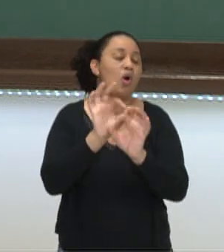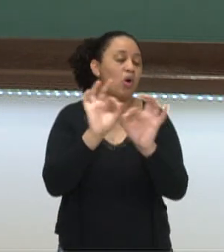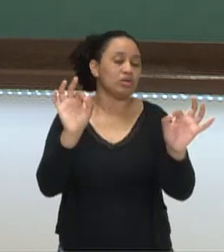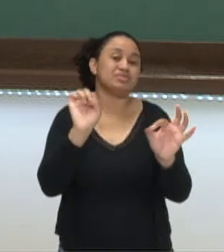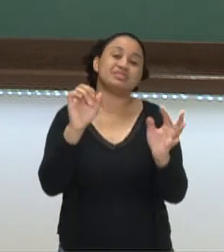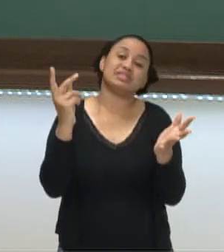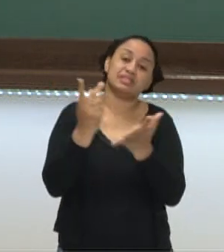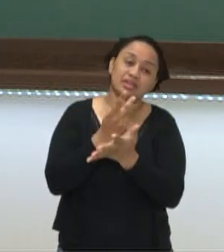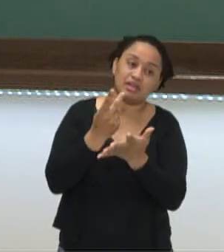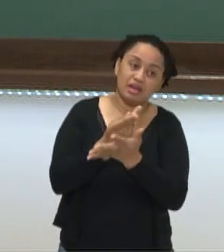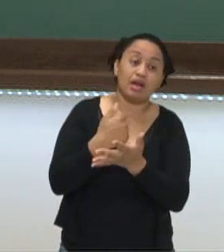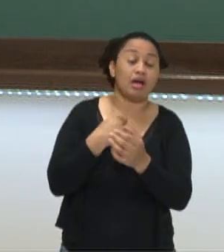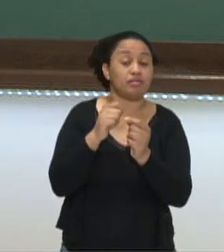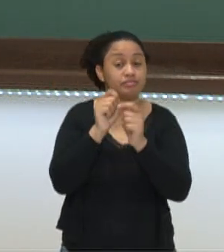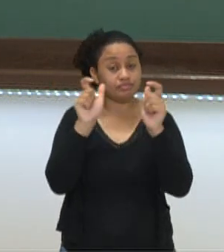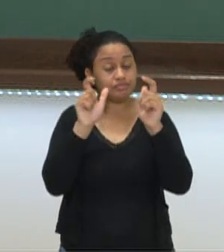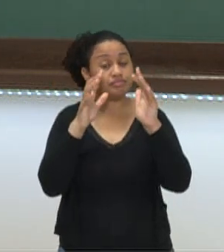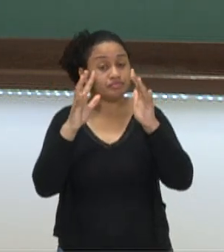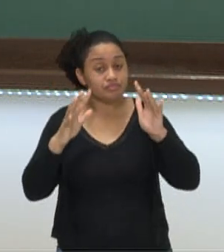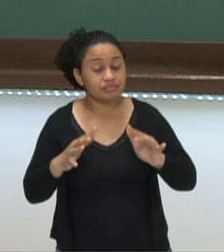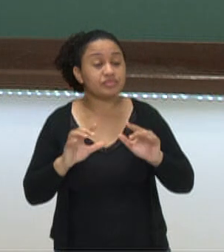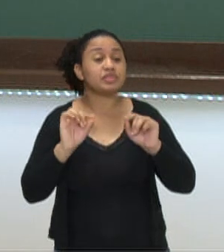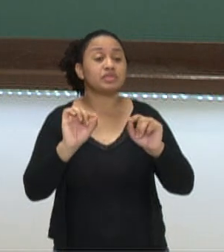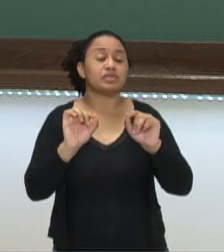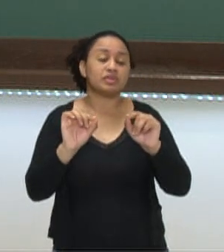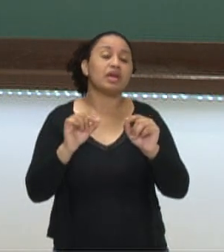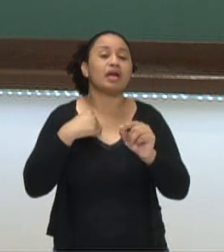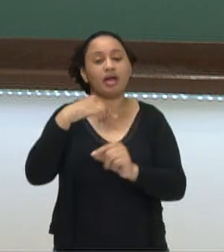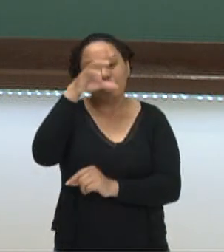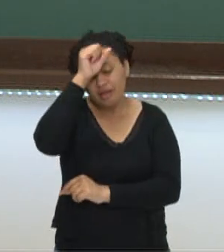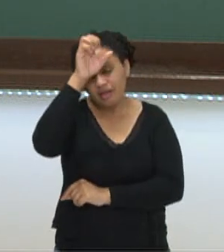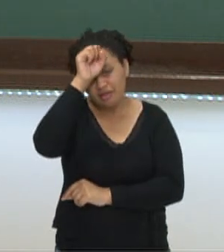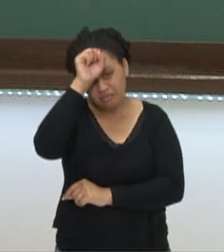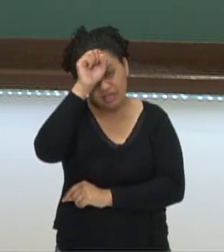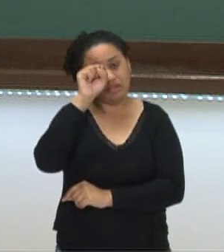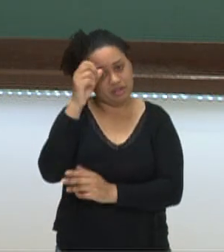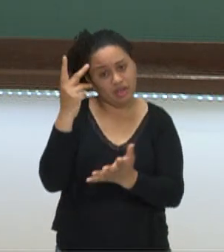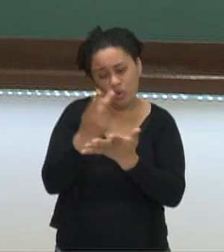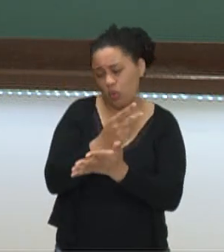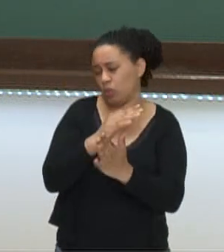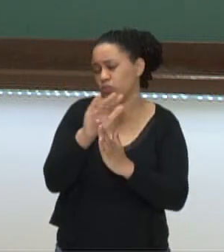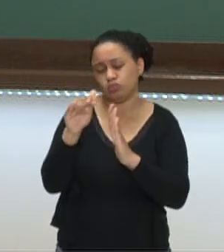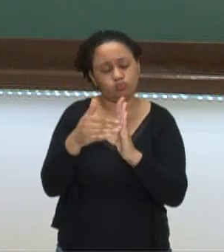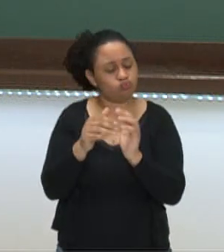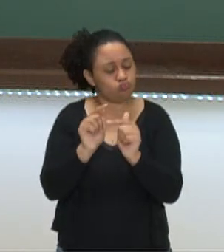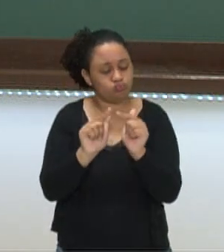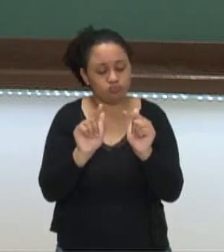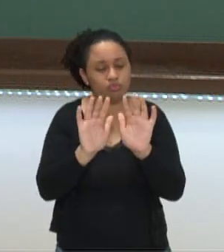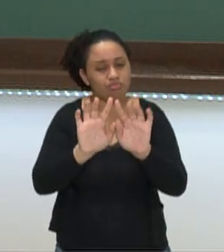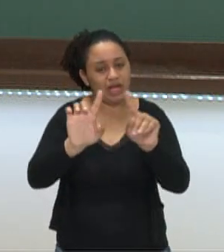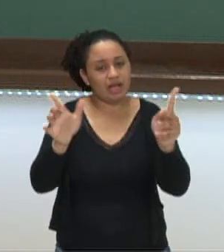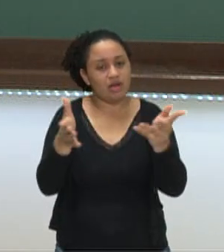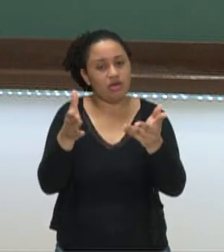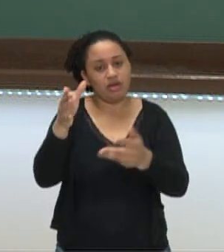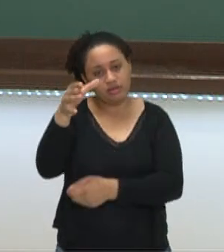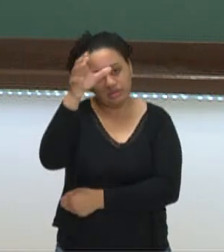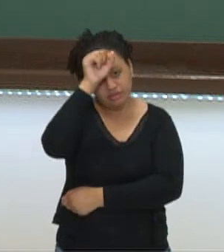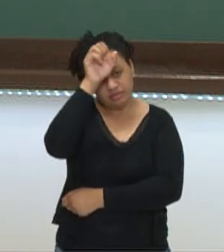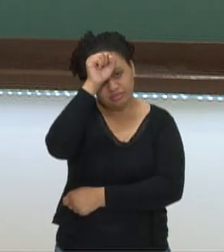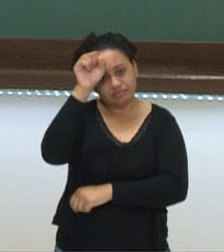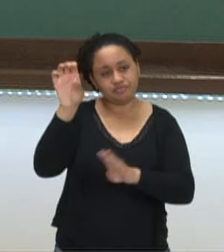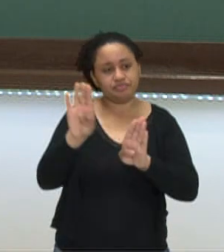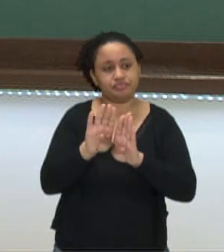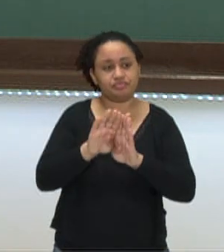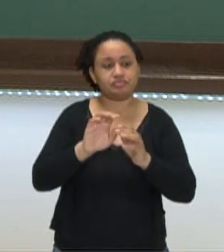tinha errado, presta atenção aqui, né? Aprenda aí com o erro, vamos corrigindo os erros e aprendendo assim. E